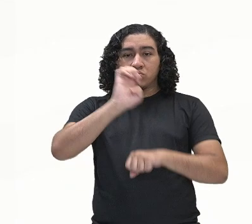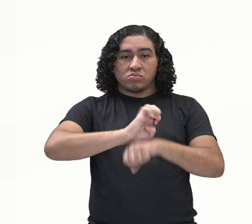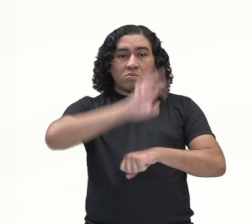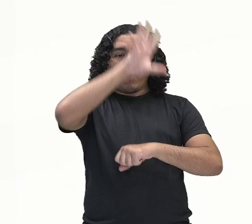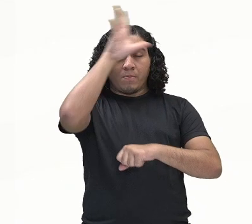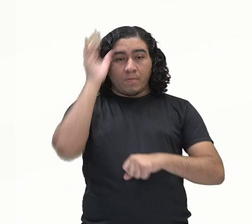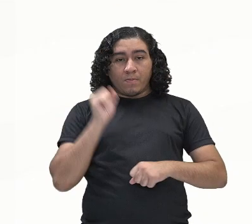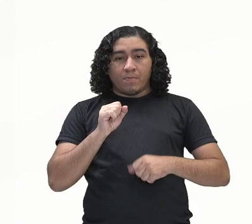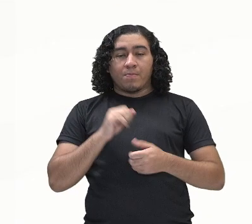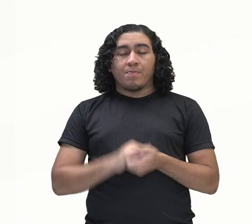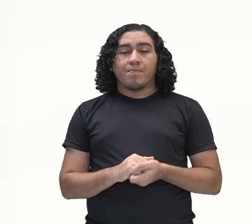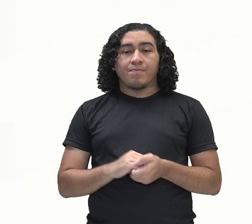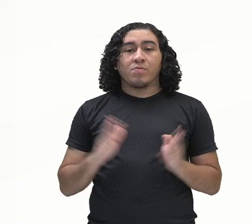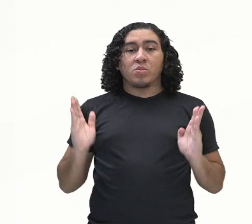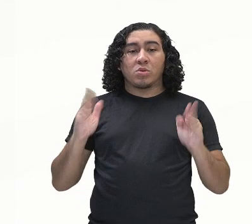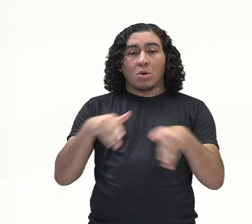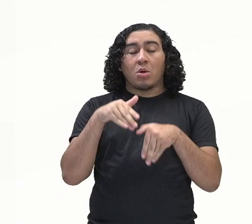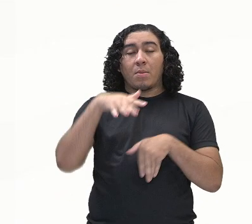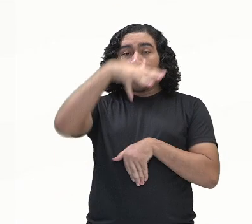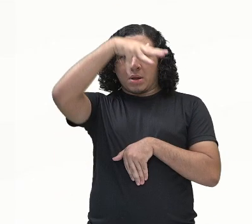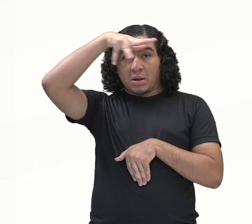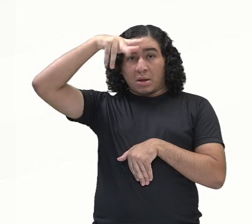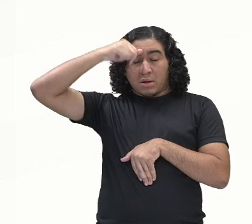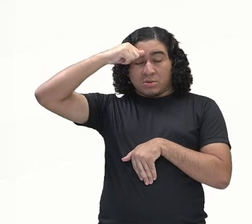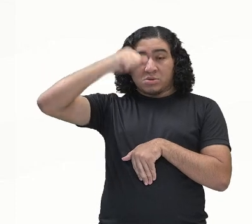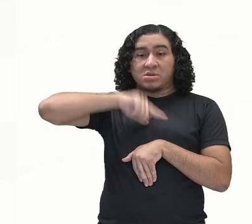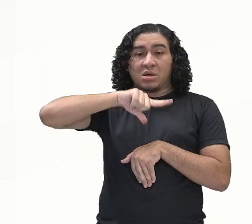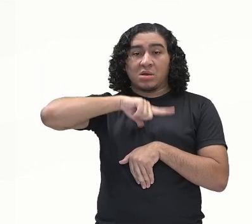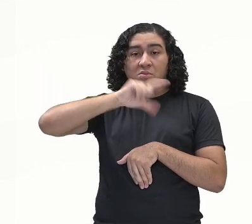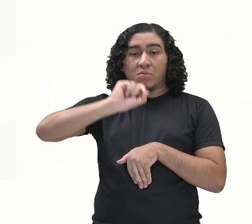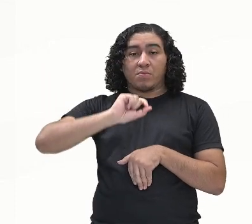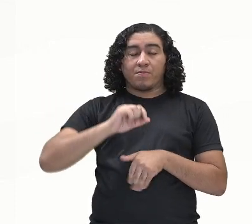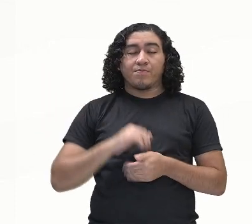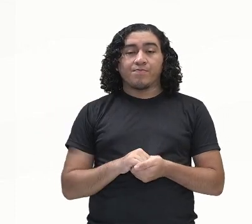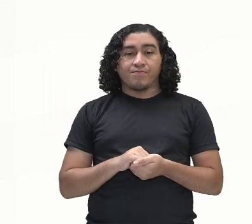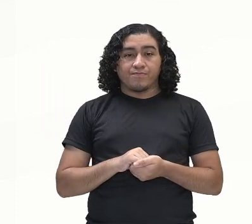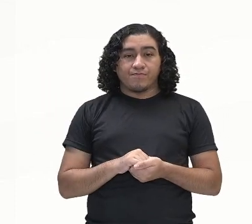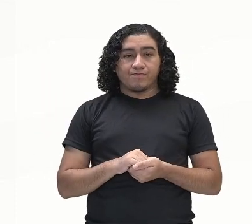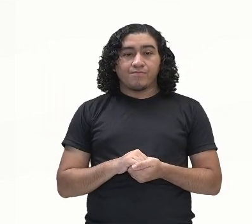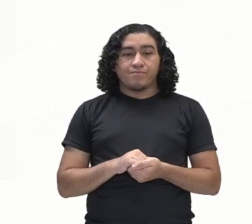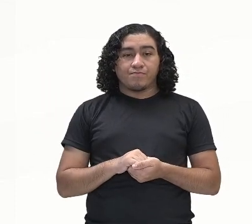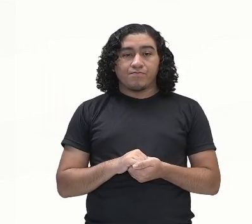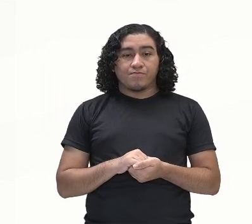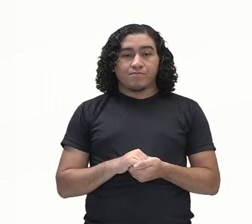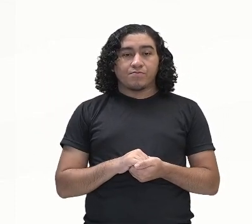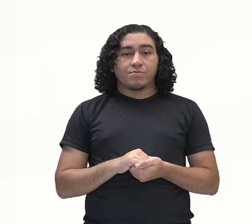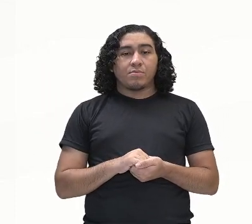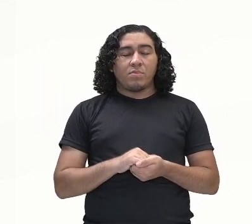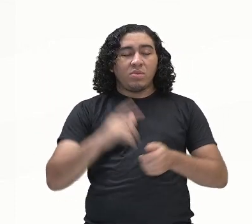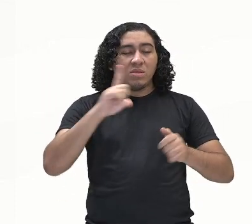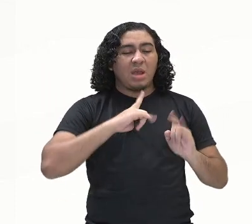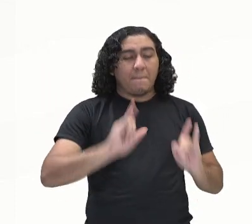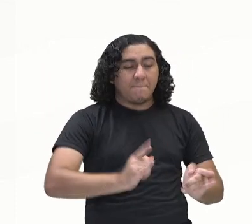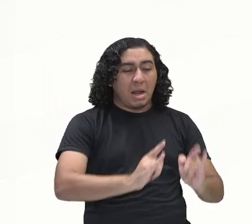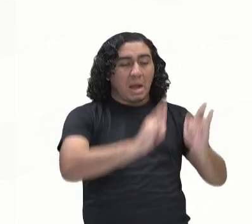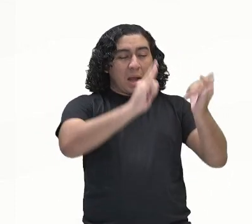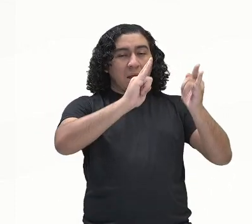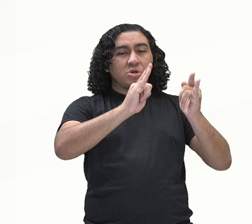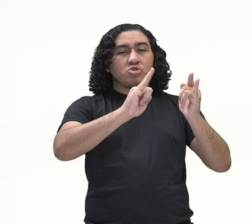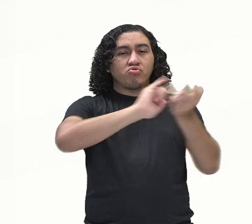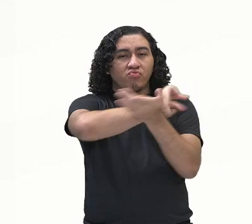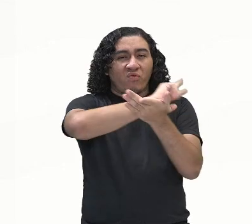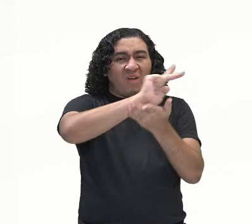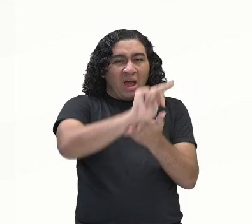Amazonas, especificamente em Manaus, né, nós temos grandes obras aí da arquitetura, né,